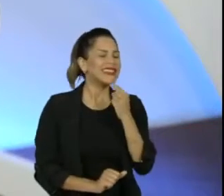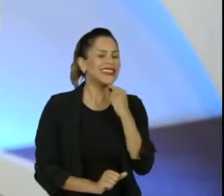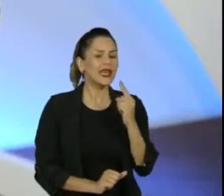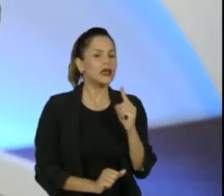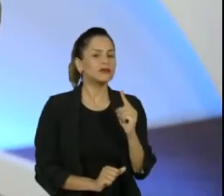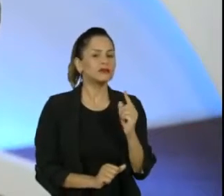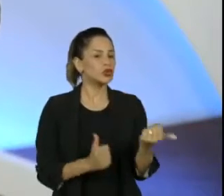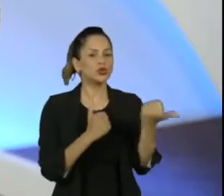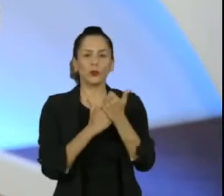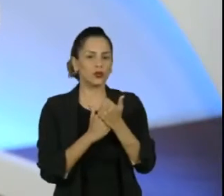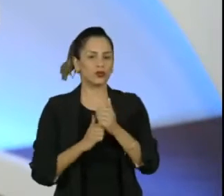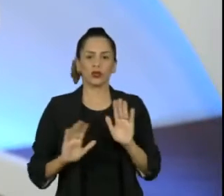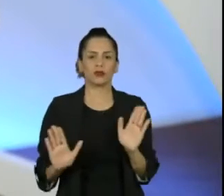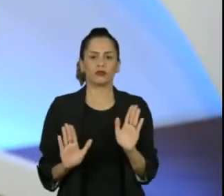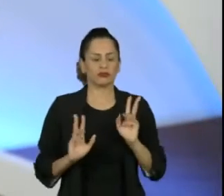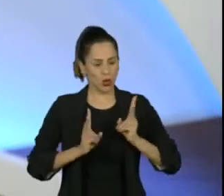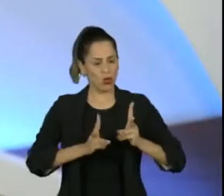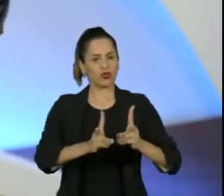de